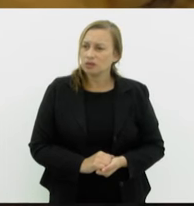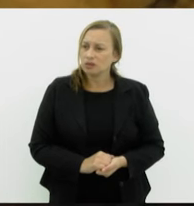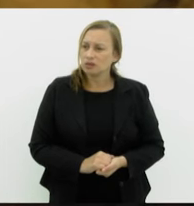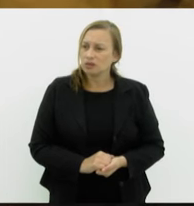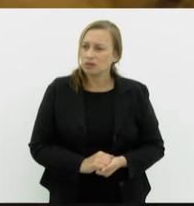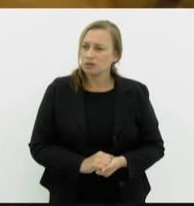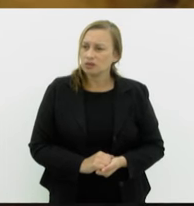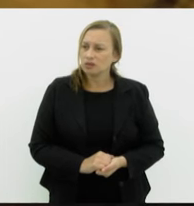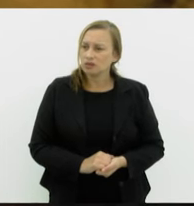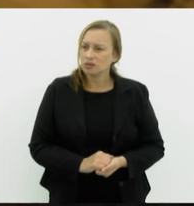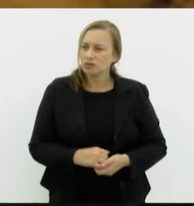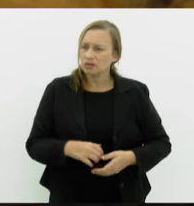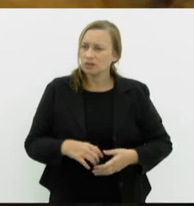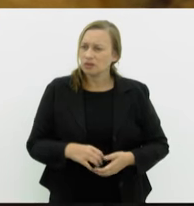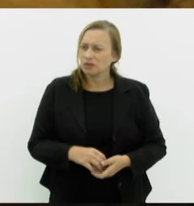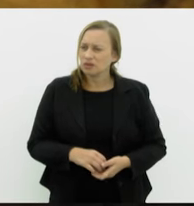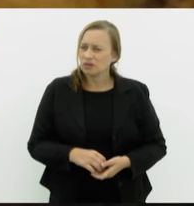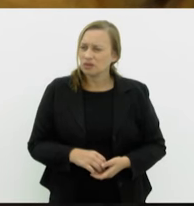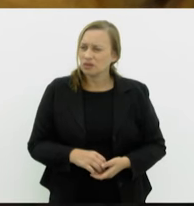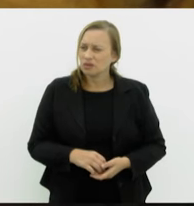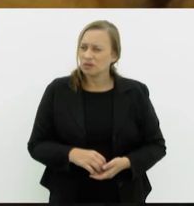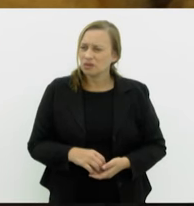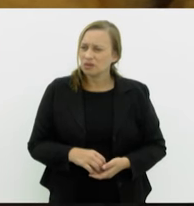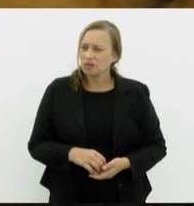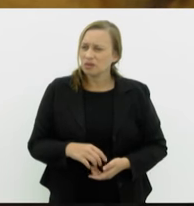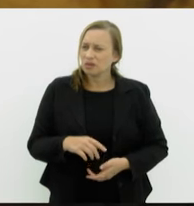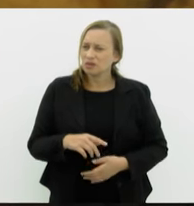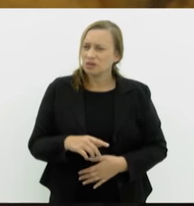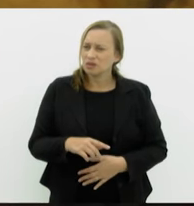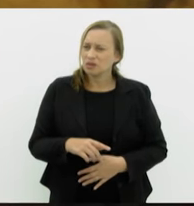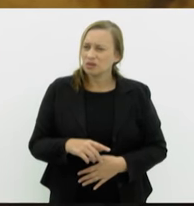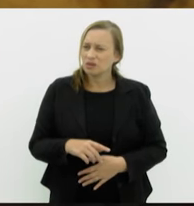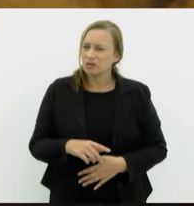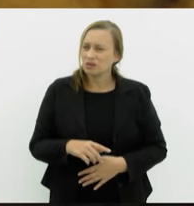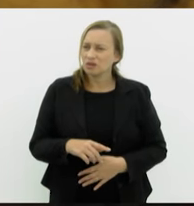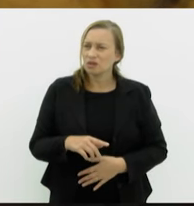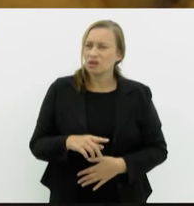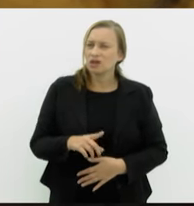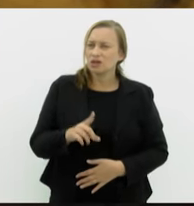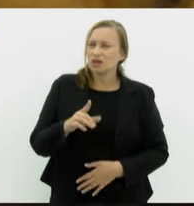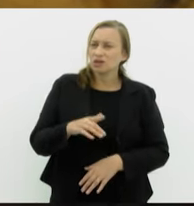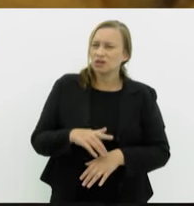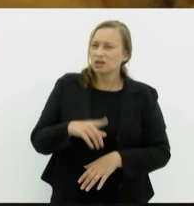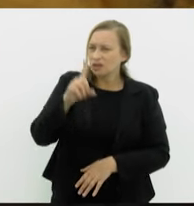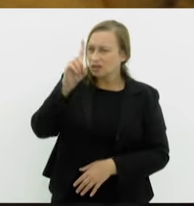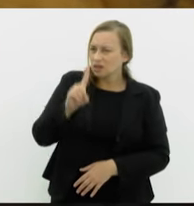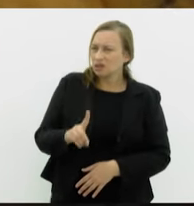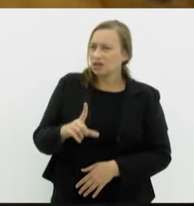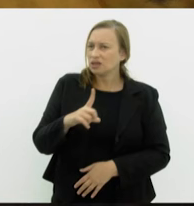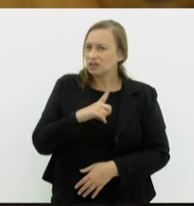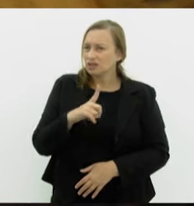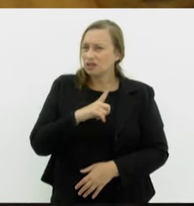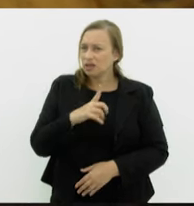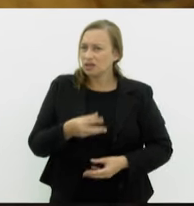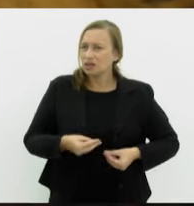o Palácio da Dignidade, ao qual o Palácio Arquidiocese pretende